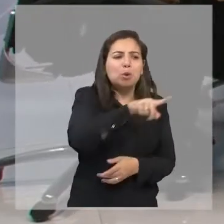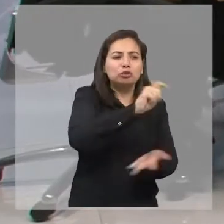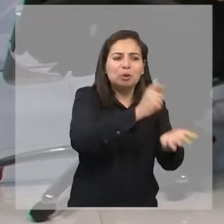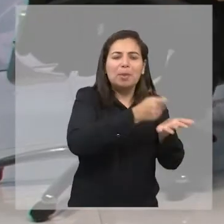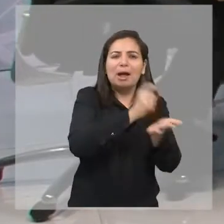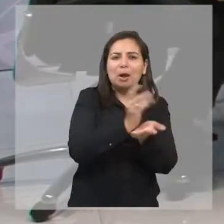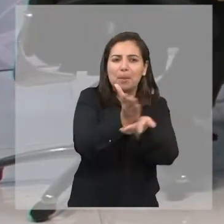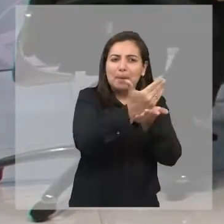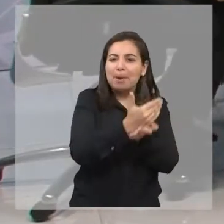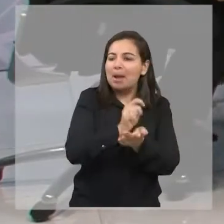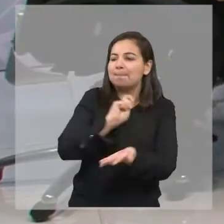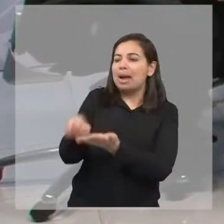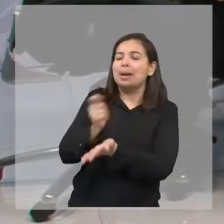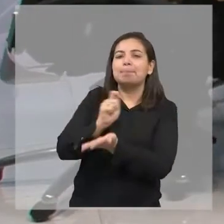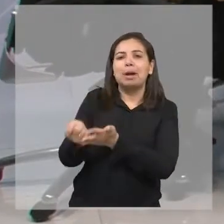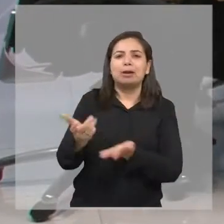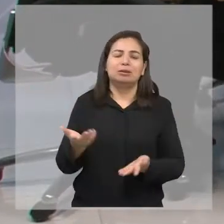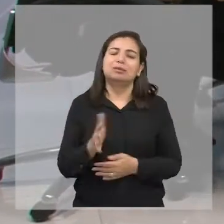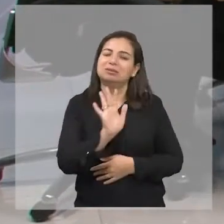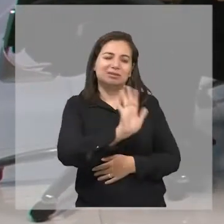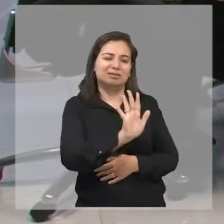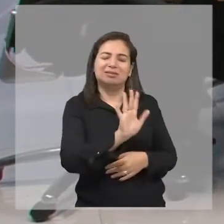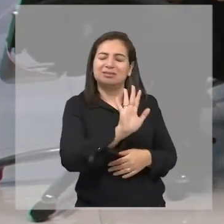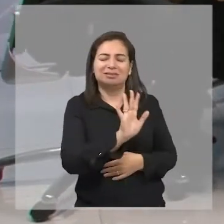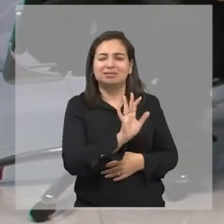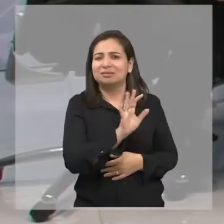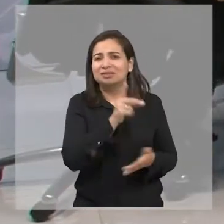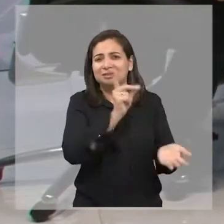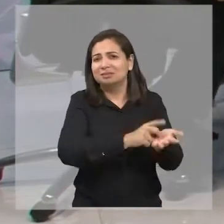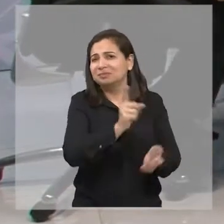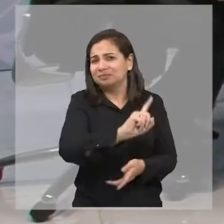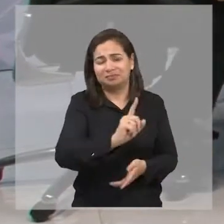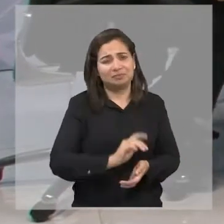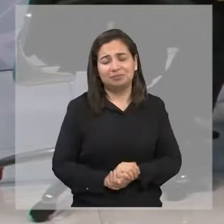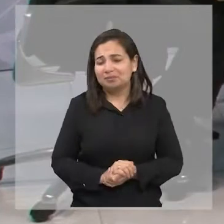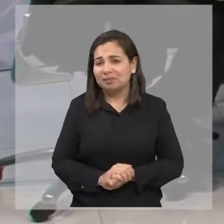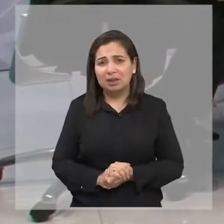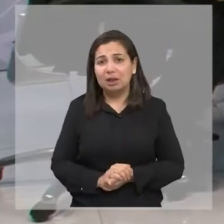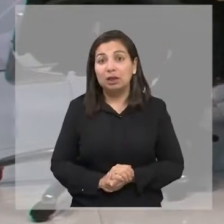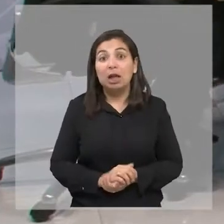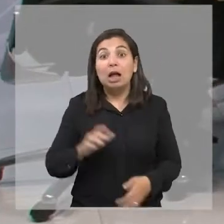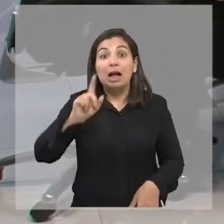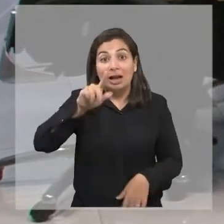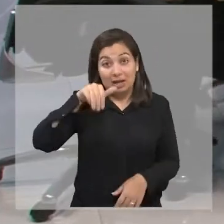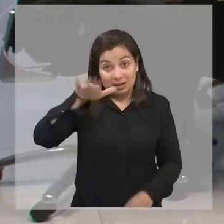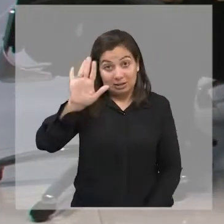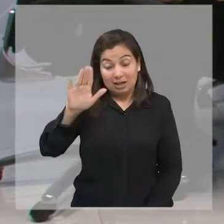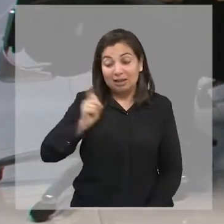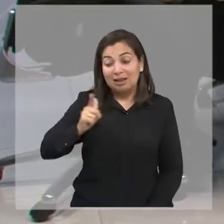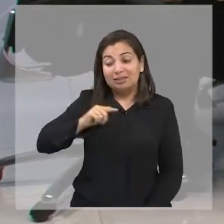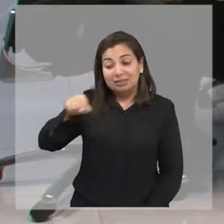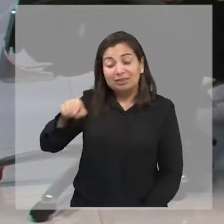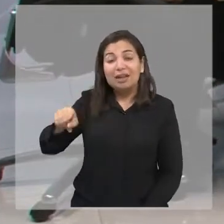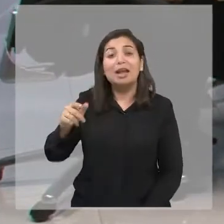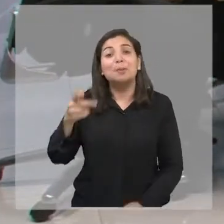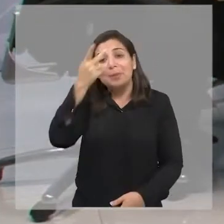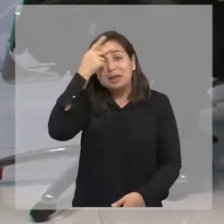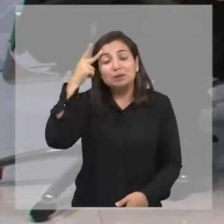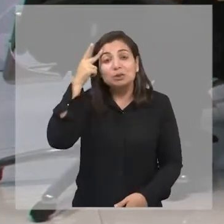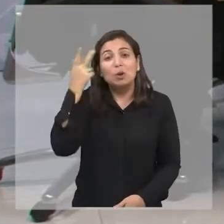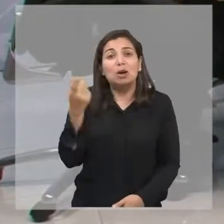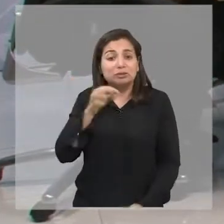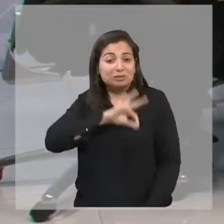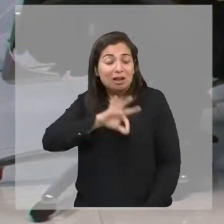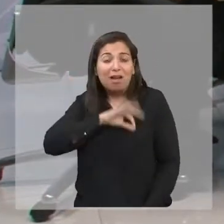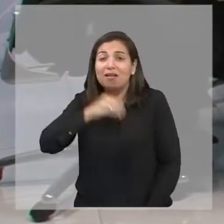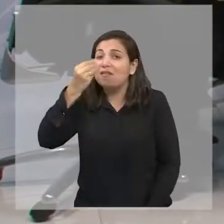furado. O dado recente, Isso 58% dos alunos da universidade tem renda baixíssima. Depois da cota, né? Outra coisa que eu